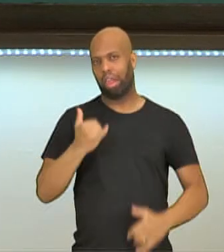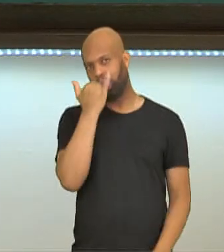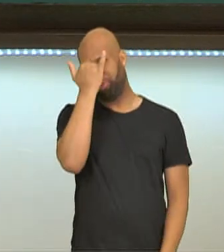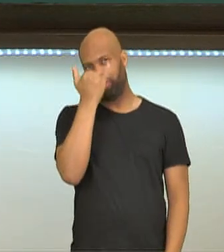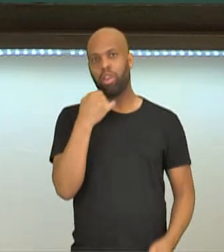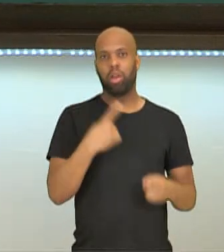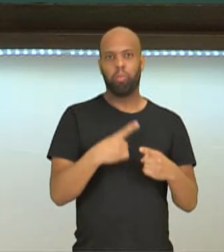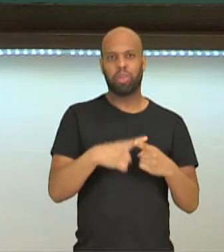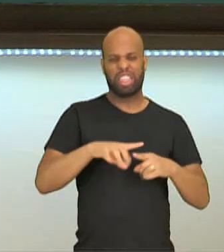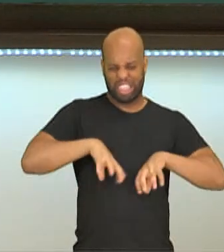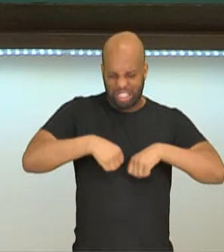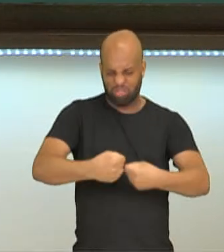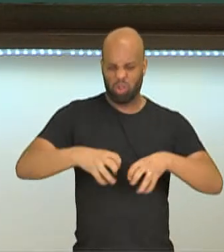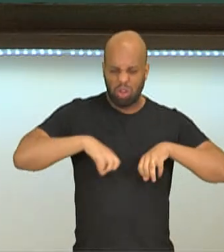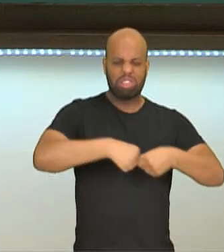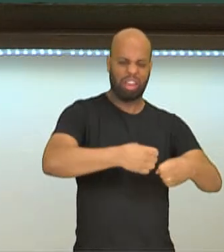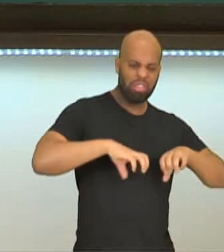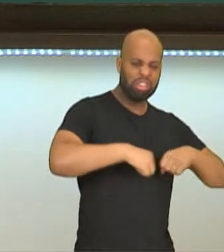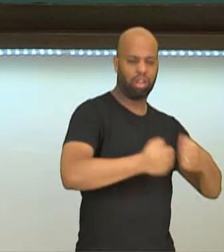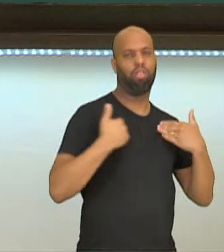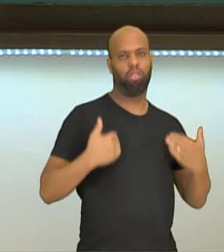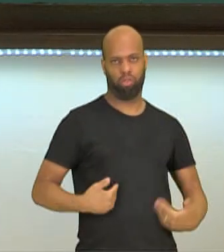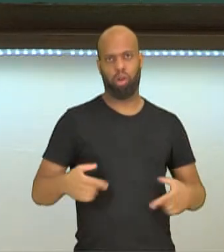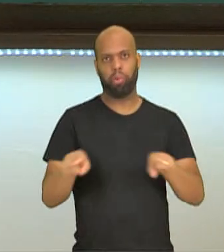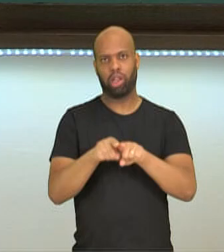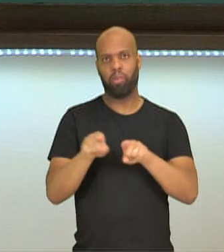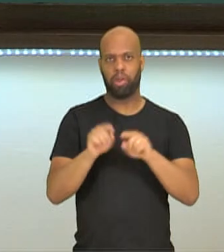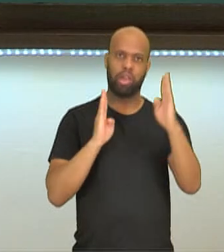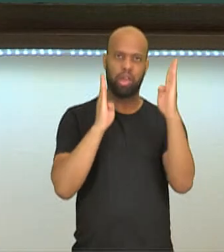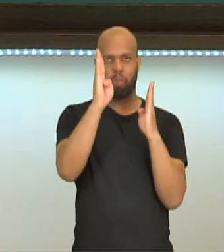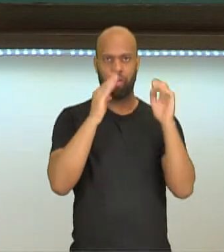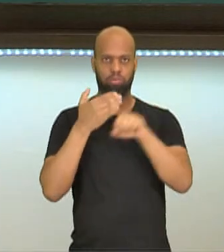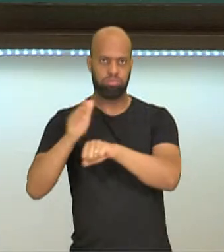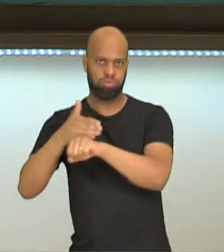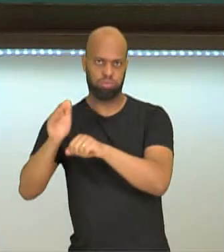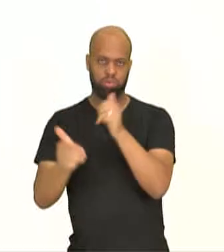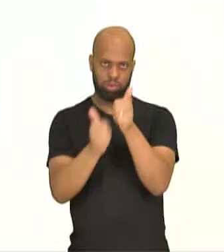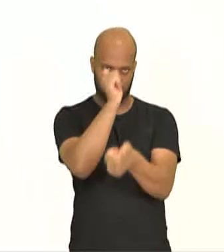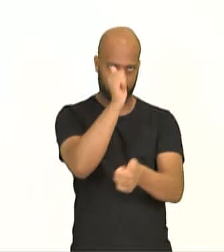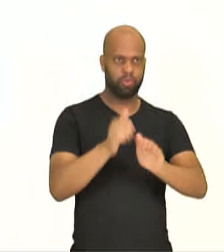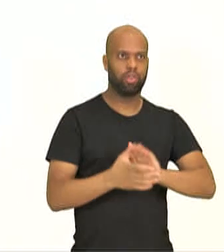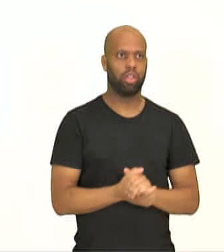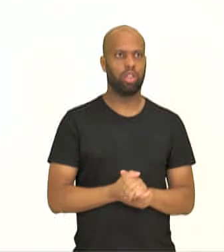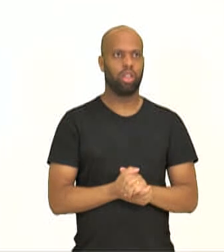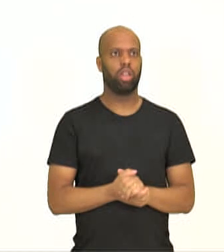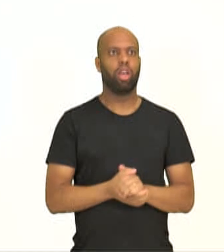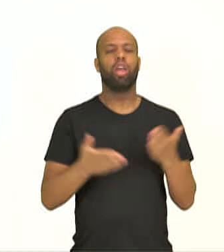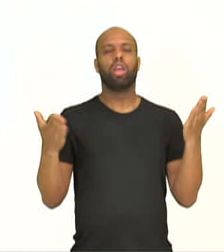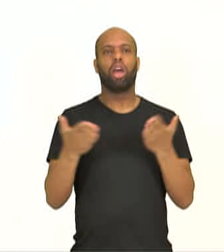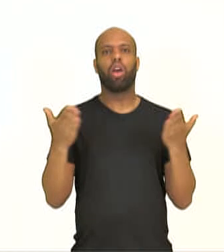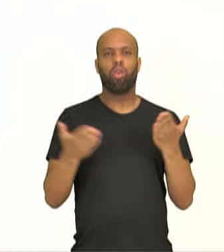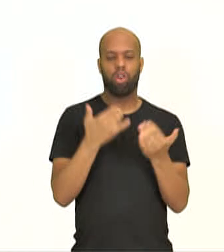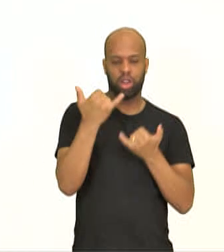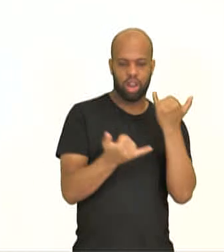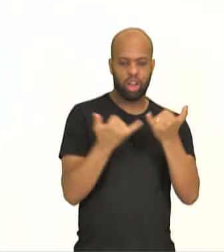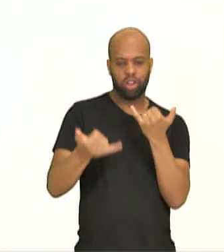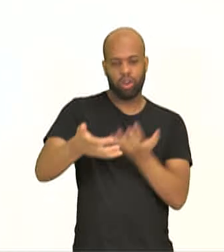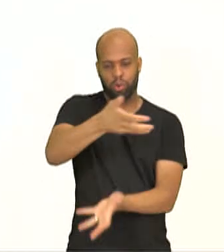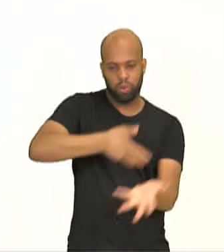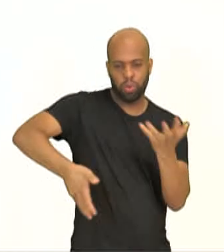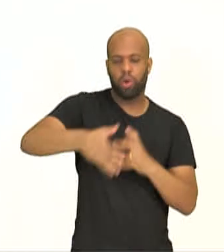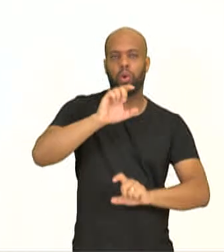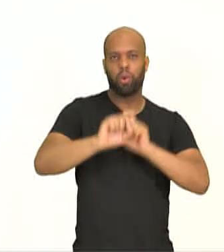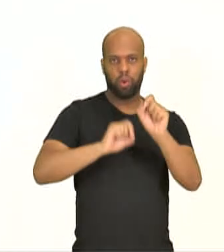lesões associadas ao desgaste excessivo do corpo dele durante a prática. Tá? E os jogos cooperativos, o que eles